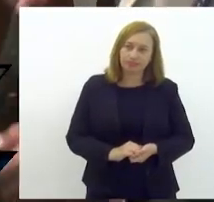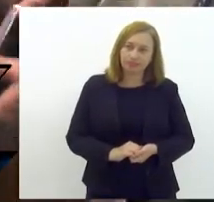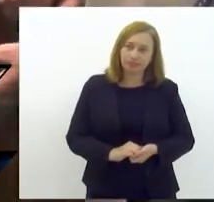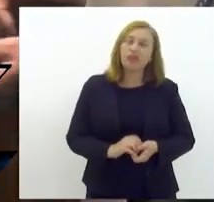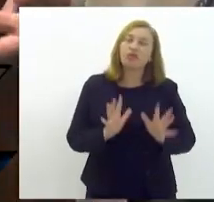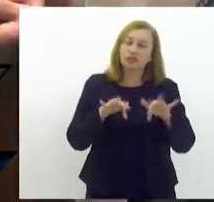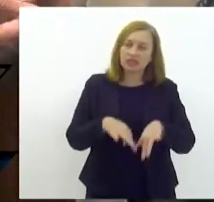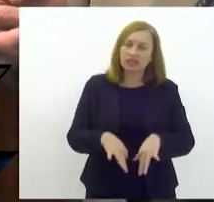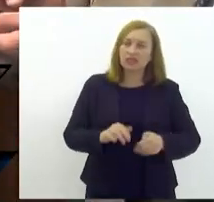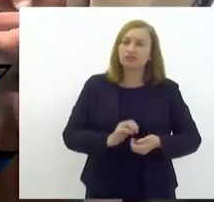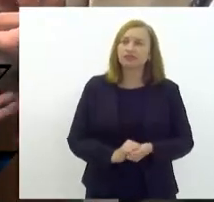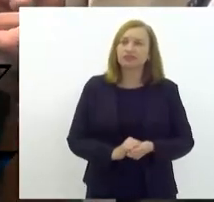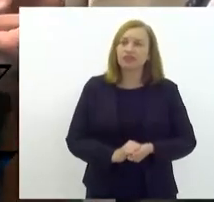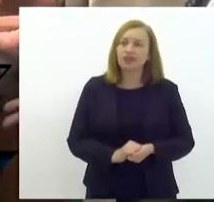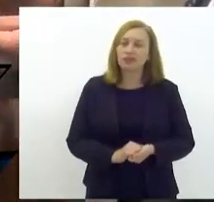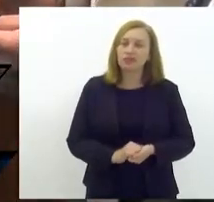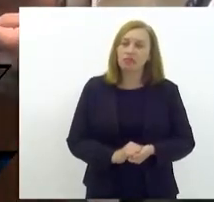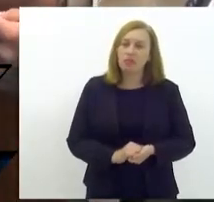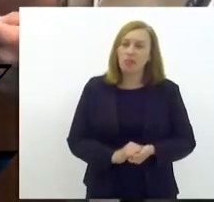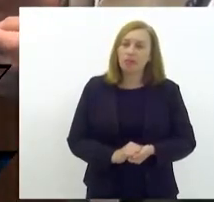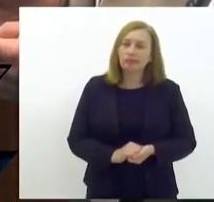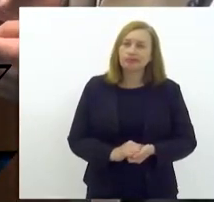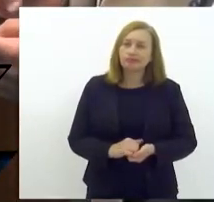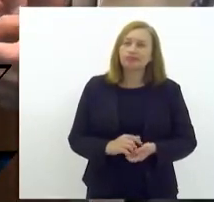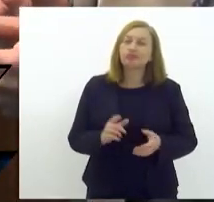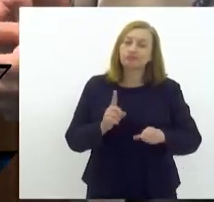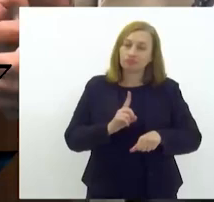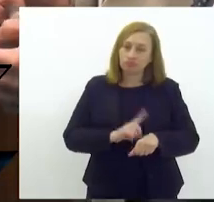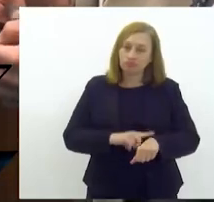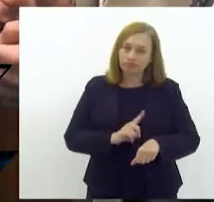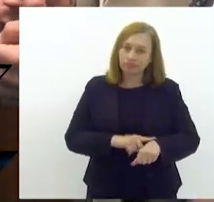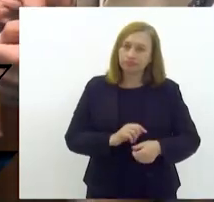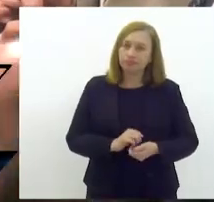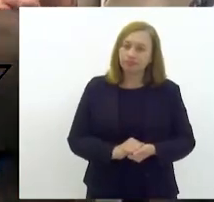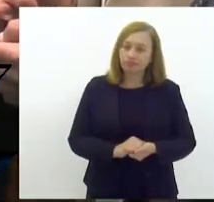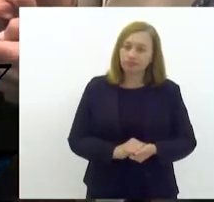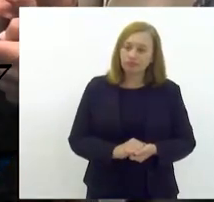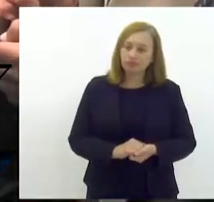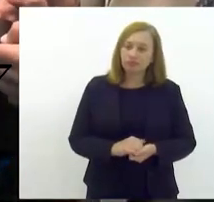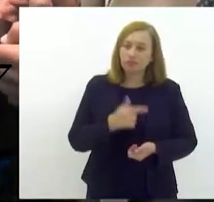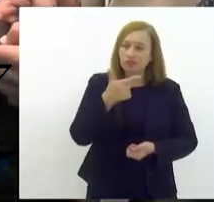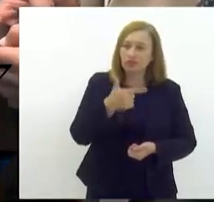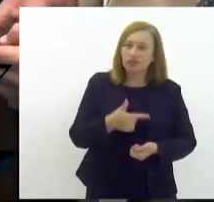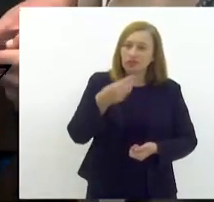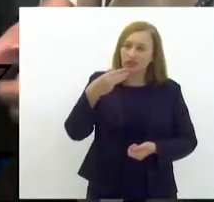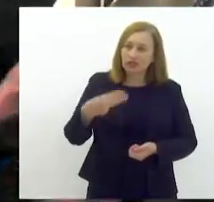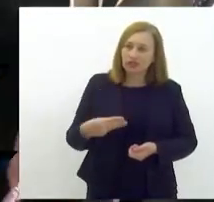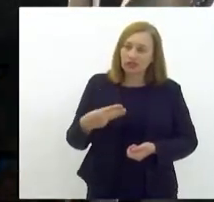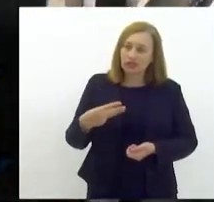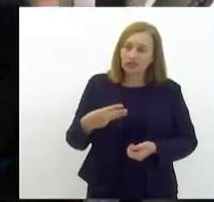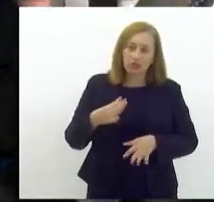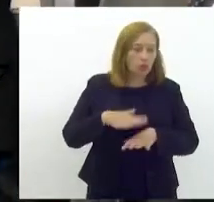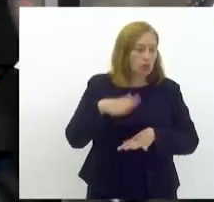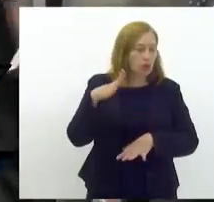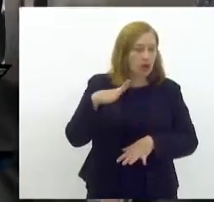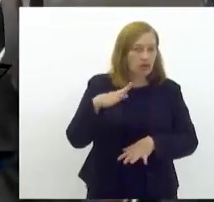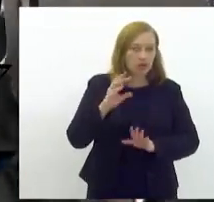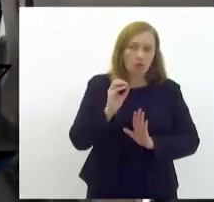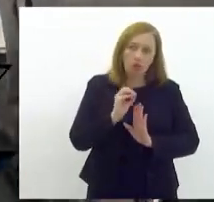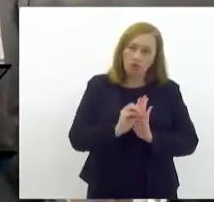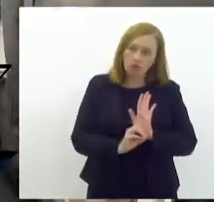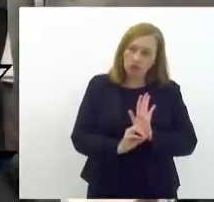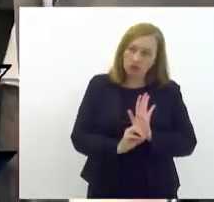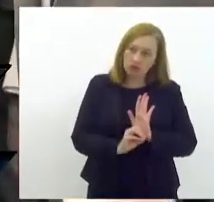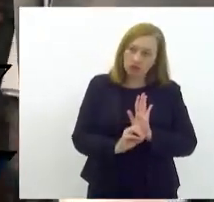para terminar eu tenho nesse momento 23 ou mais ofícios